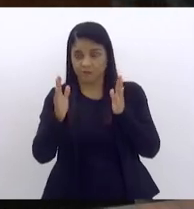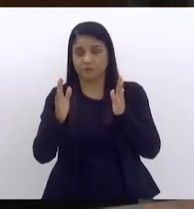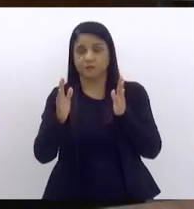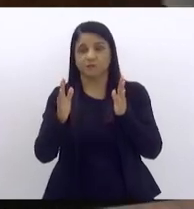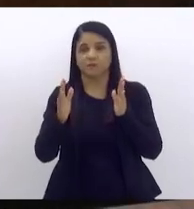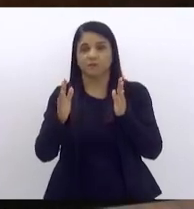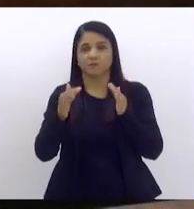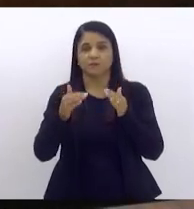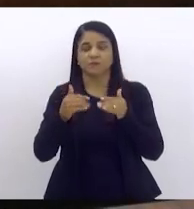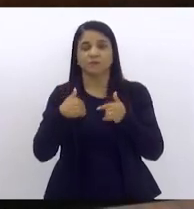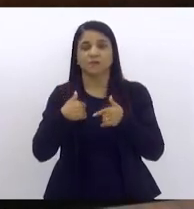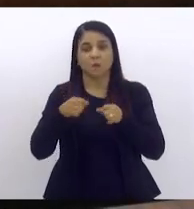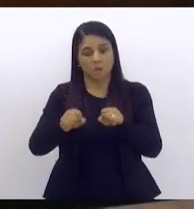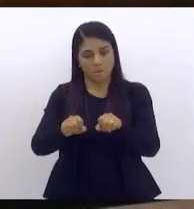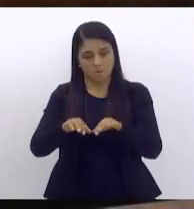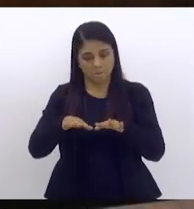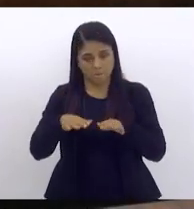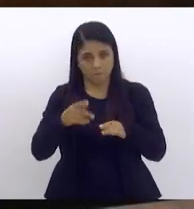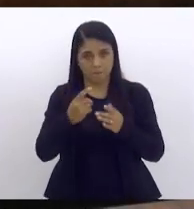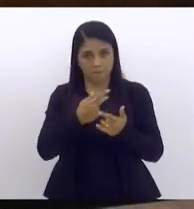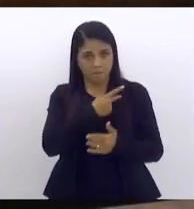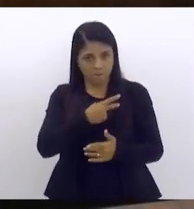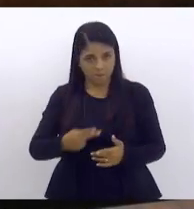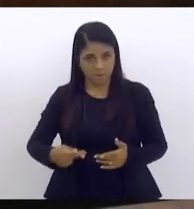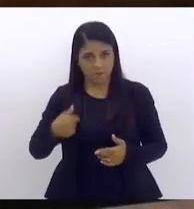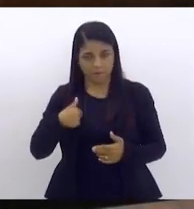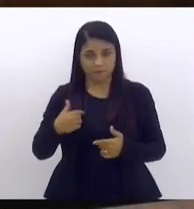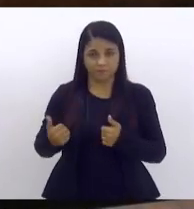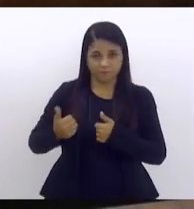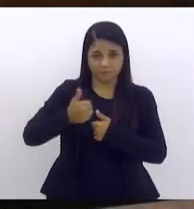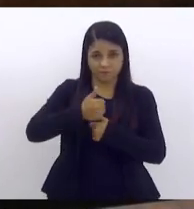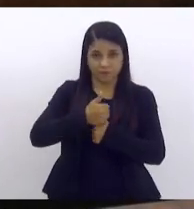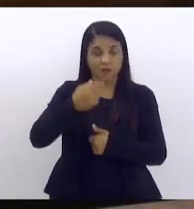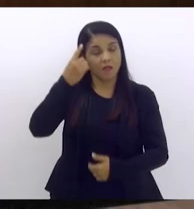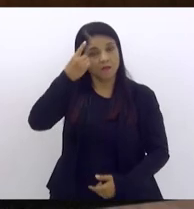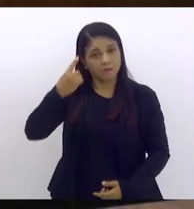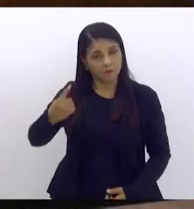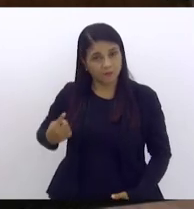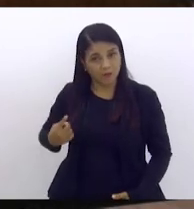eu a sessão quando a deputada Dani Monteiro